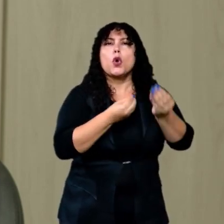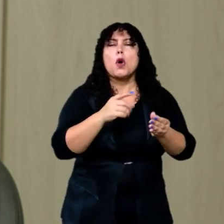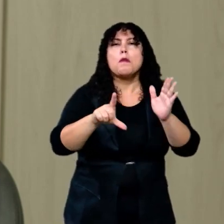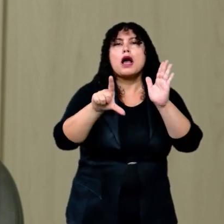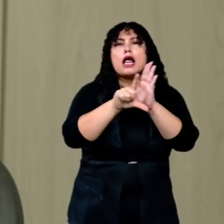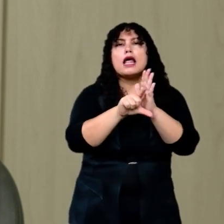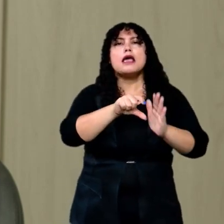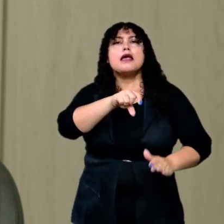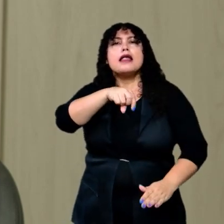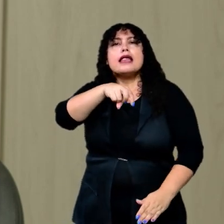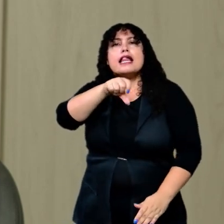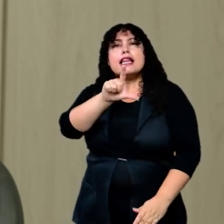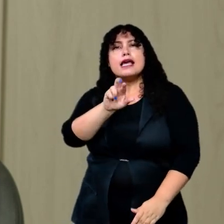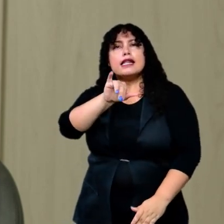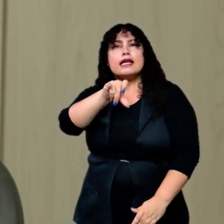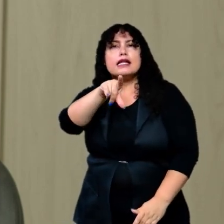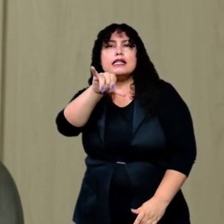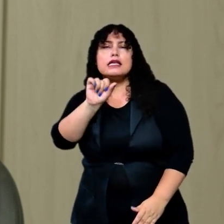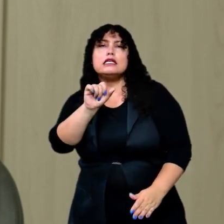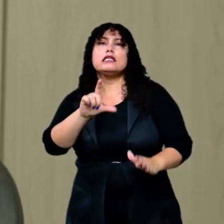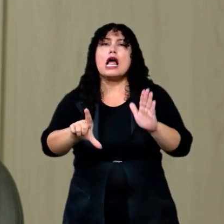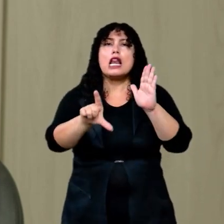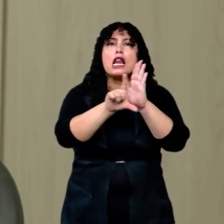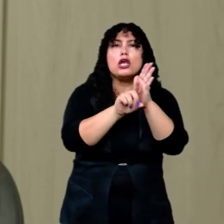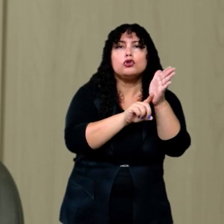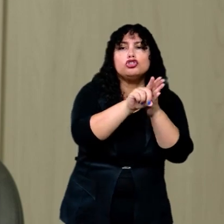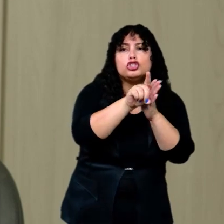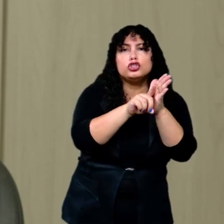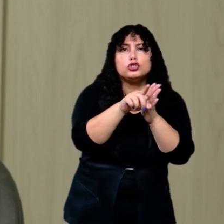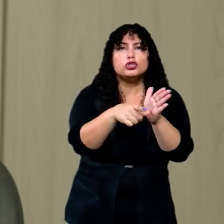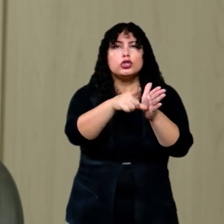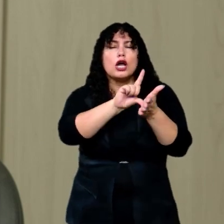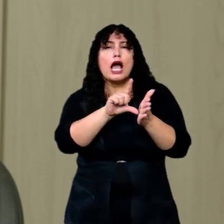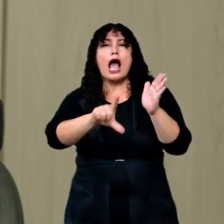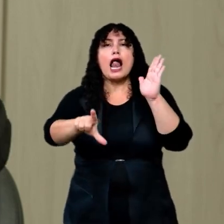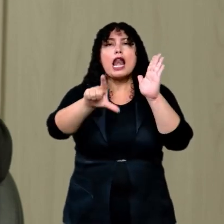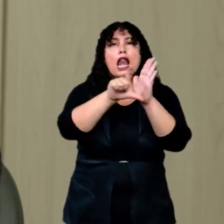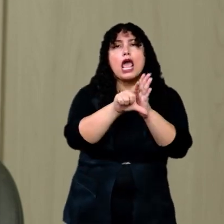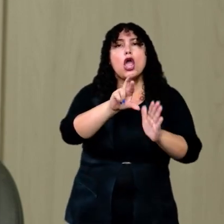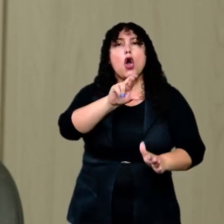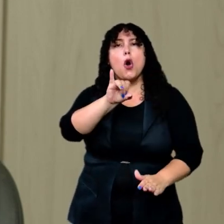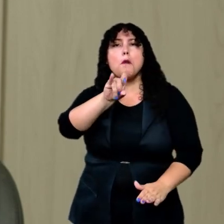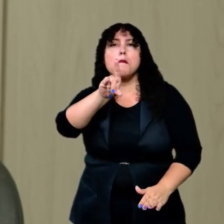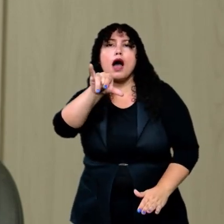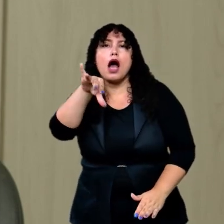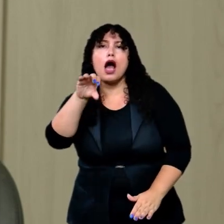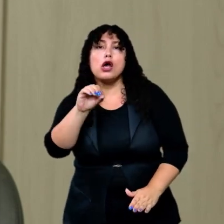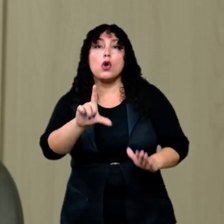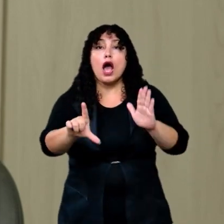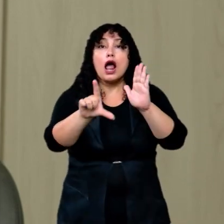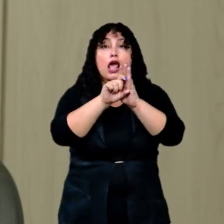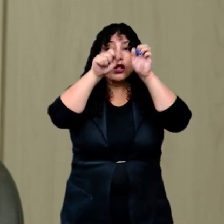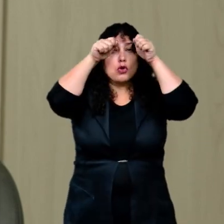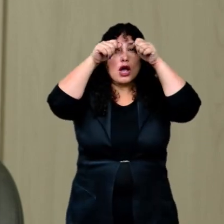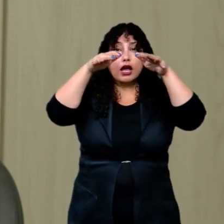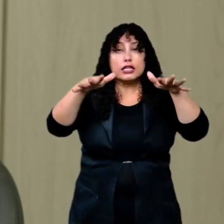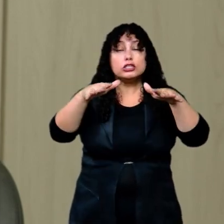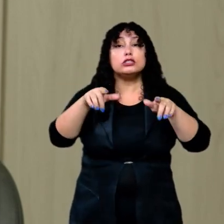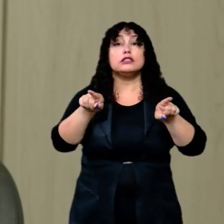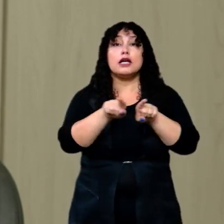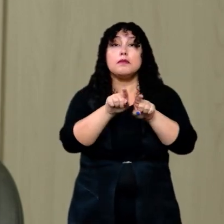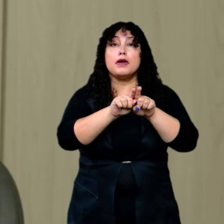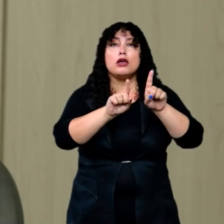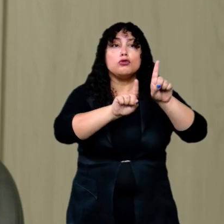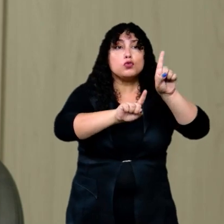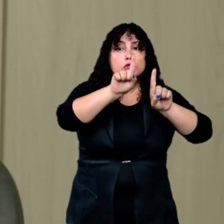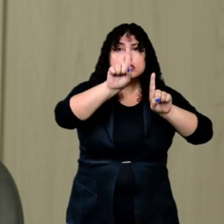Berenice Piana, a Lei do Diagnóstico Precoce, a Lei Romário, a lei agora do autismo no censo,